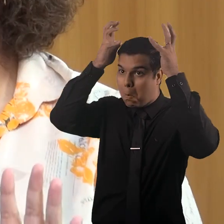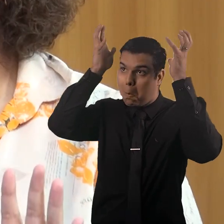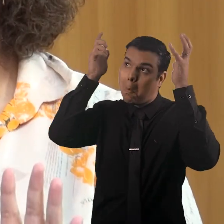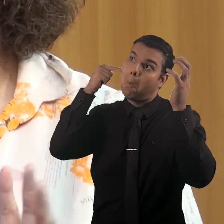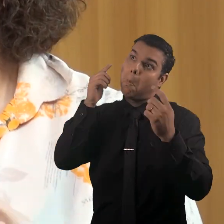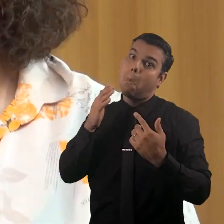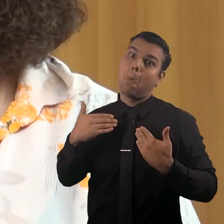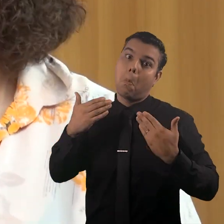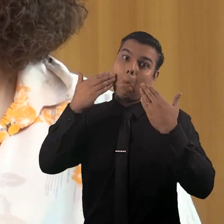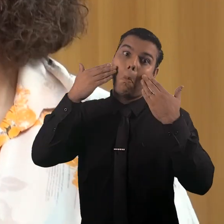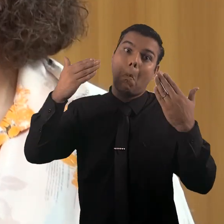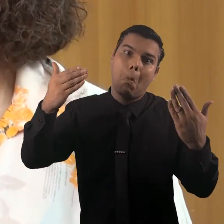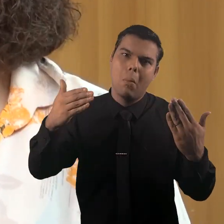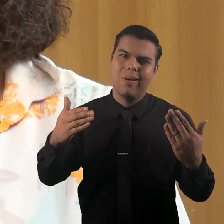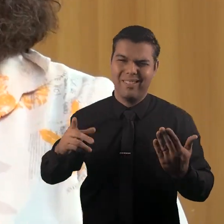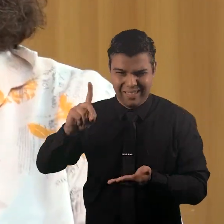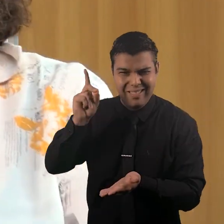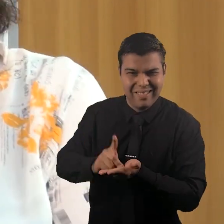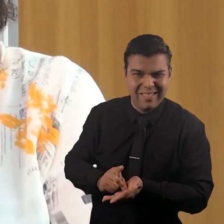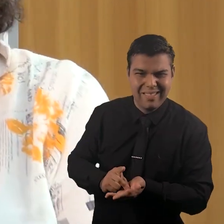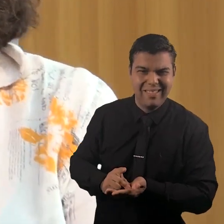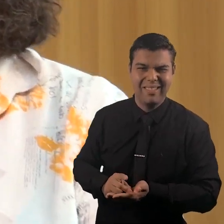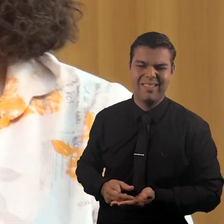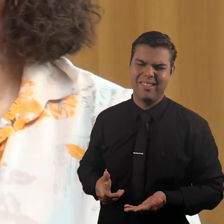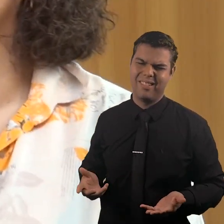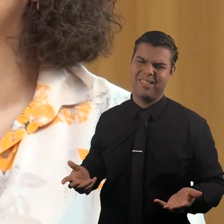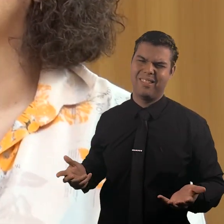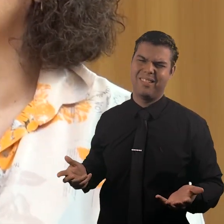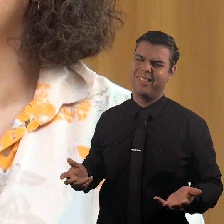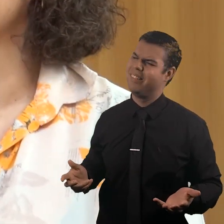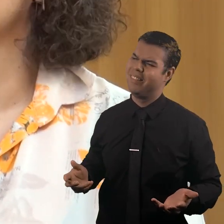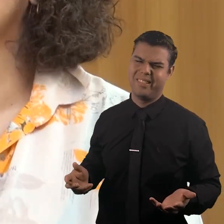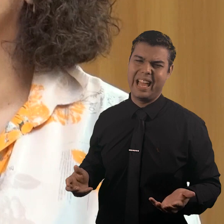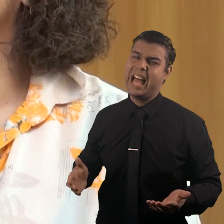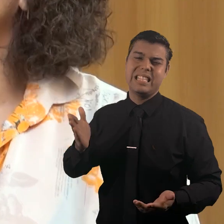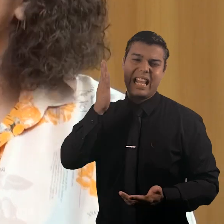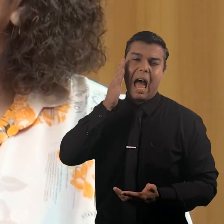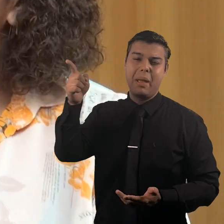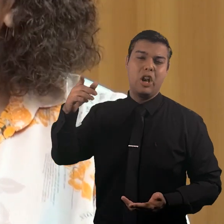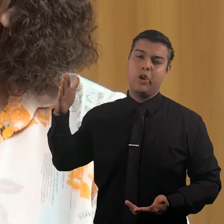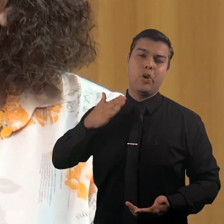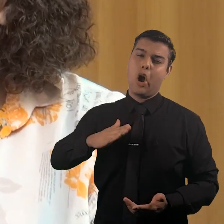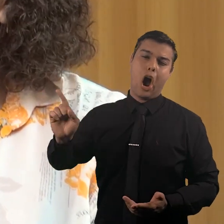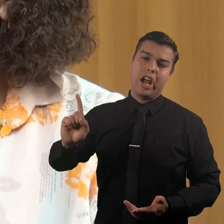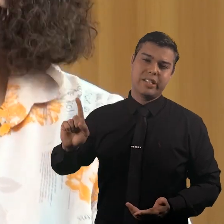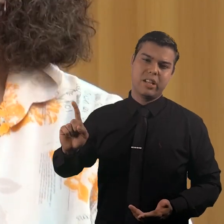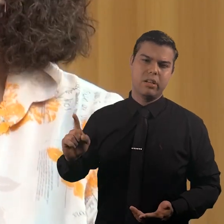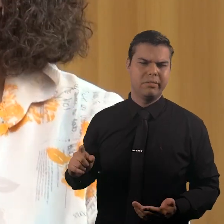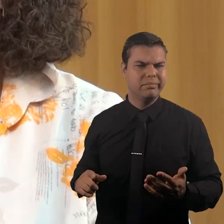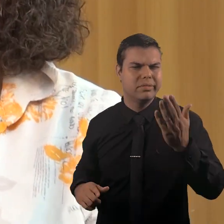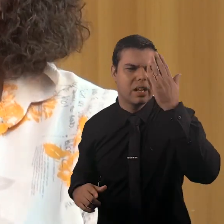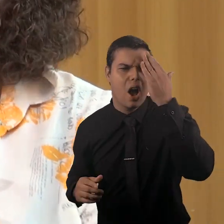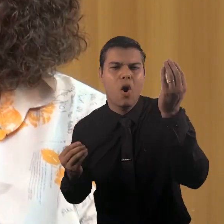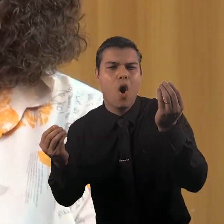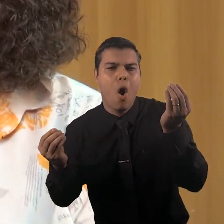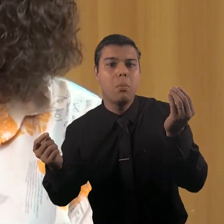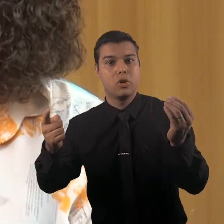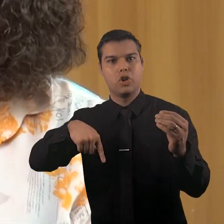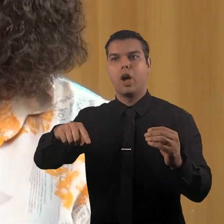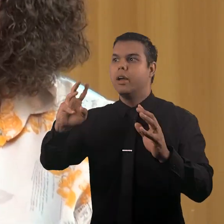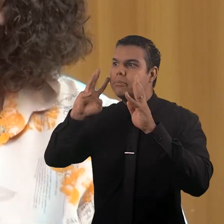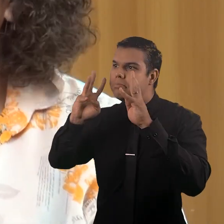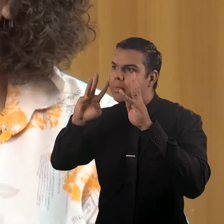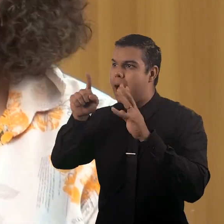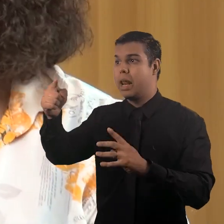a grande verdade. Como é que a gente sabe disso? A gente entendeu isso pelo paciente, conversando com eles, entendendo eles, porque nós ouvimos